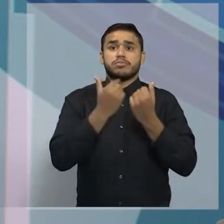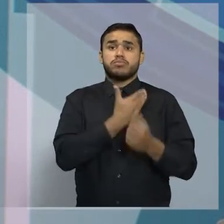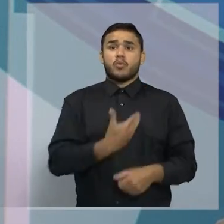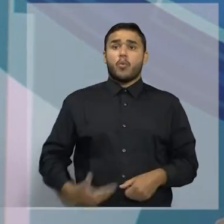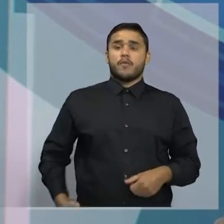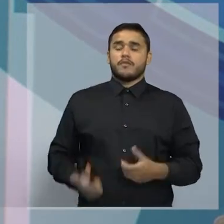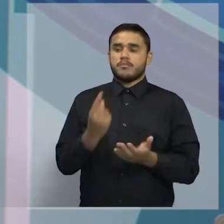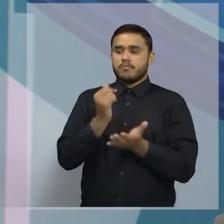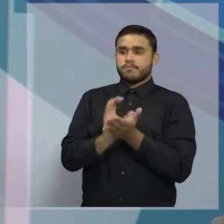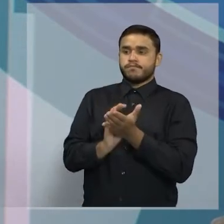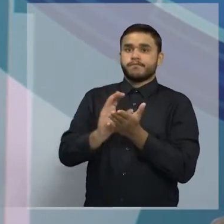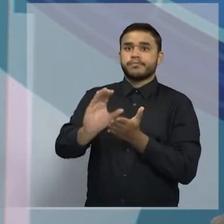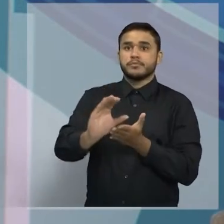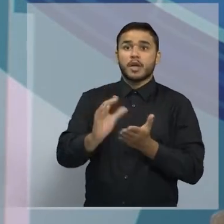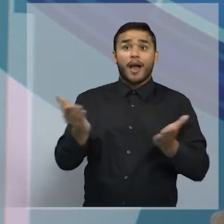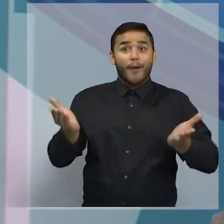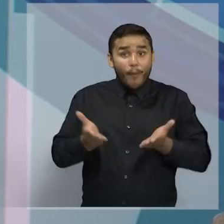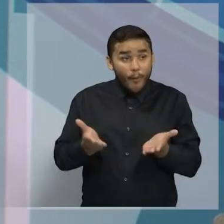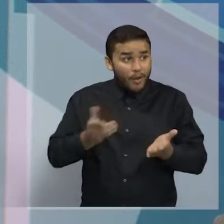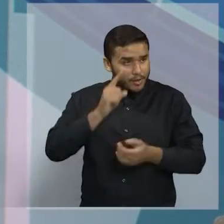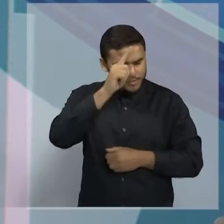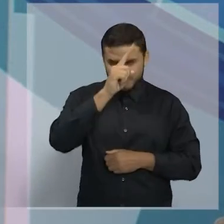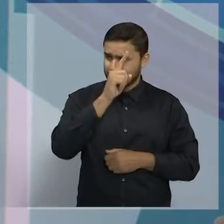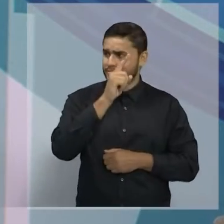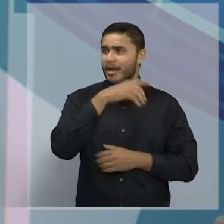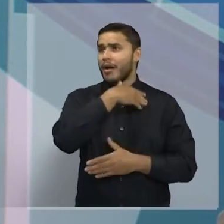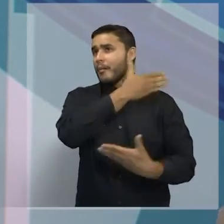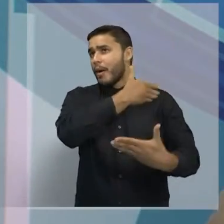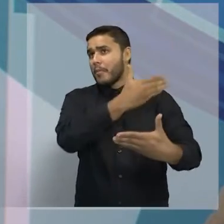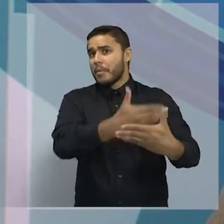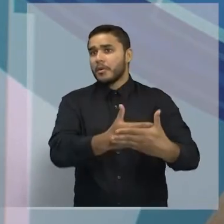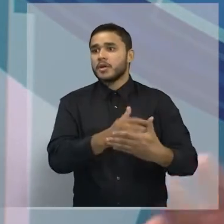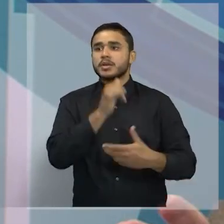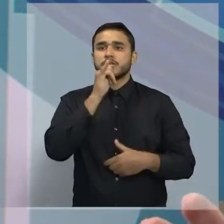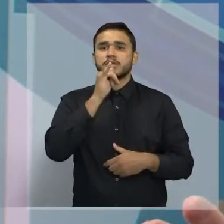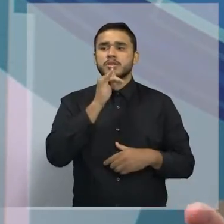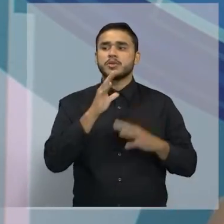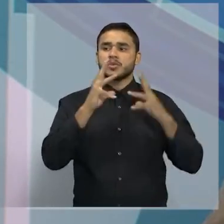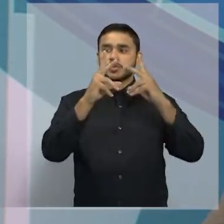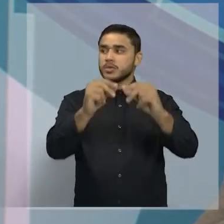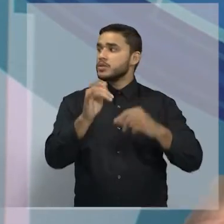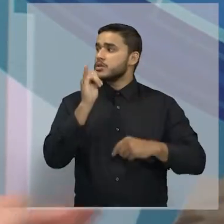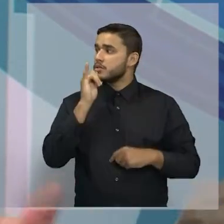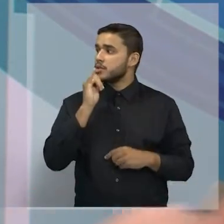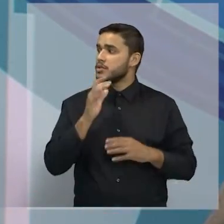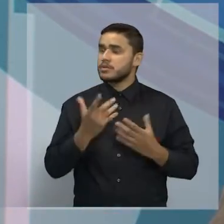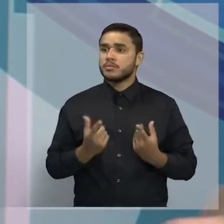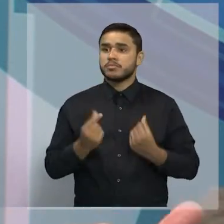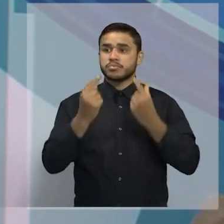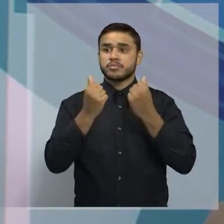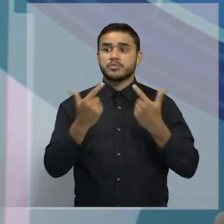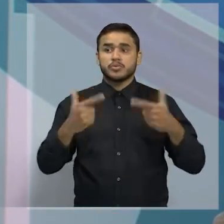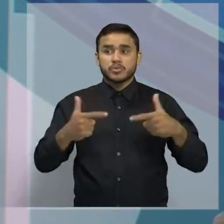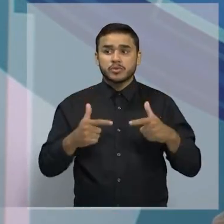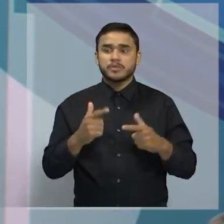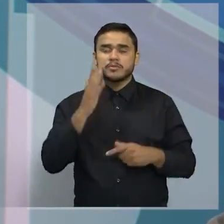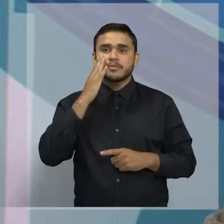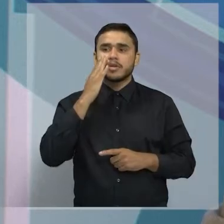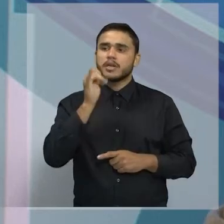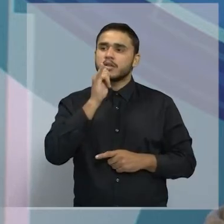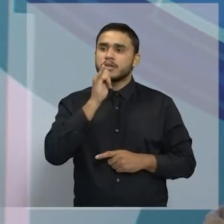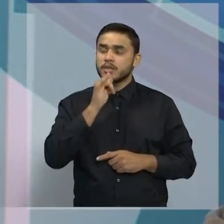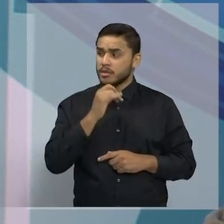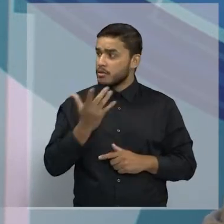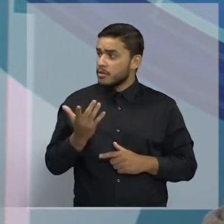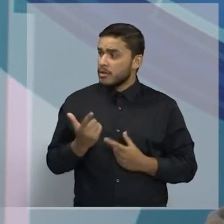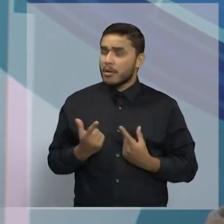patronal. Estão revendo agora. E segundo motivo, que quando capitalizou tudo no Chile, não tinha repartição, não tinha nada, só tinha um benefício mínimo